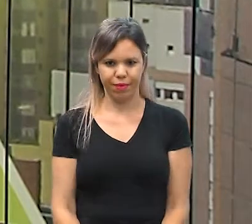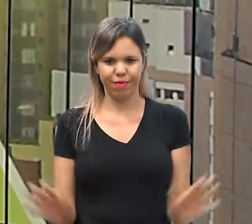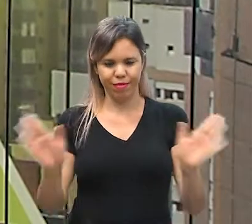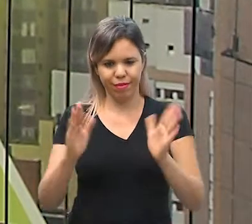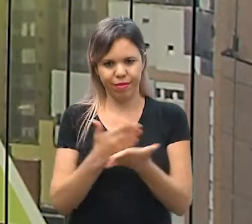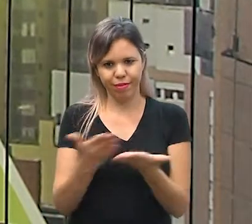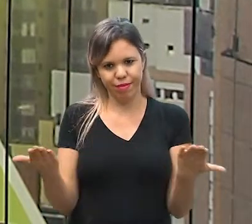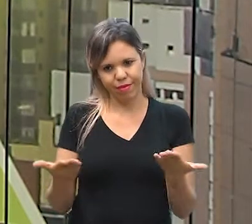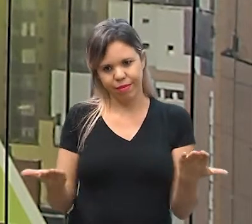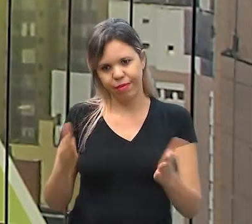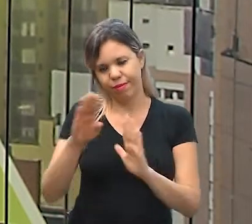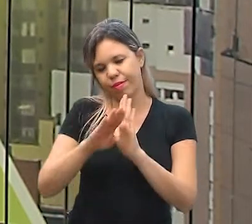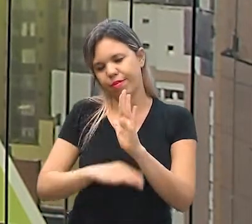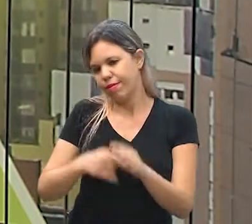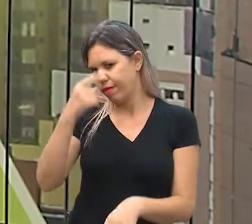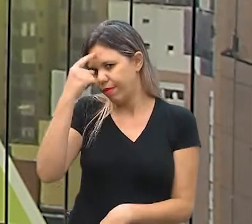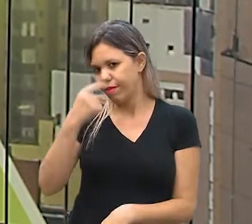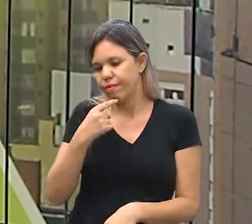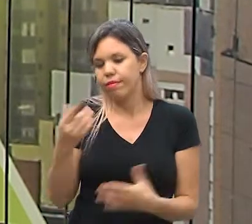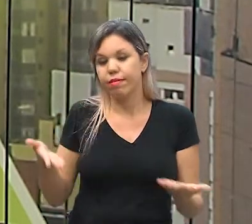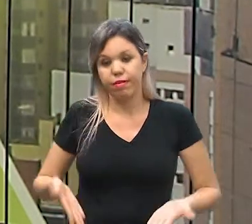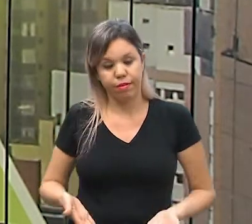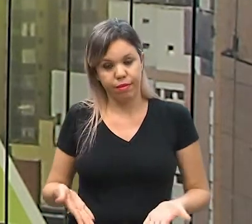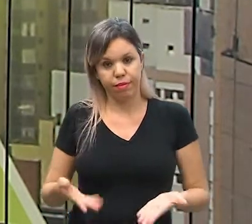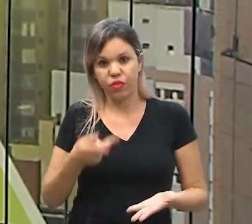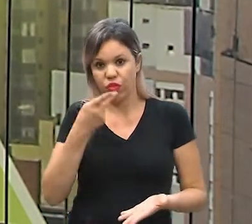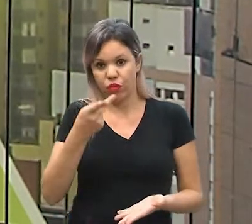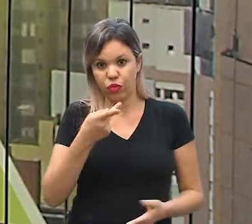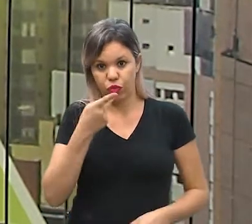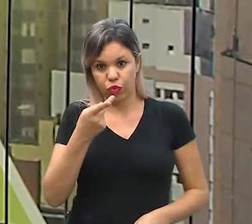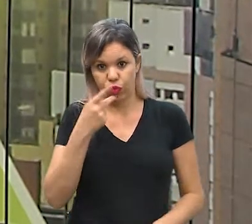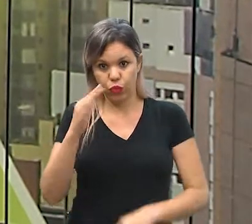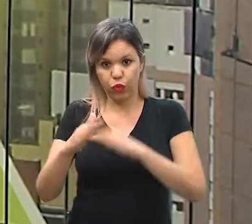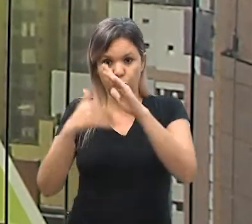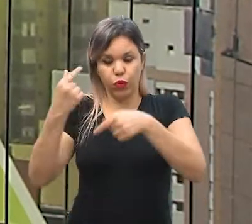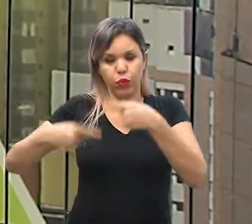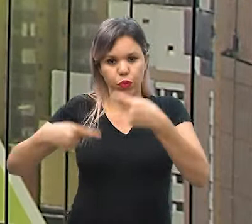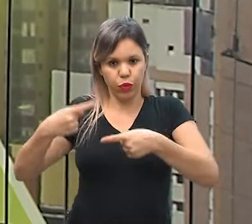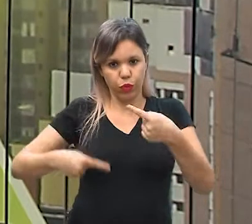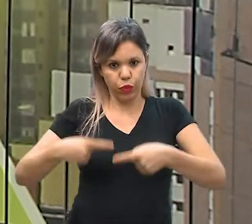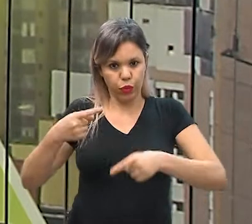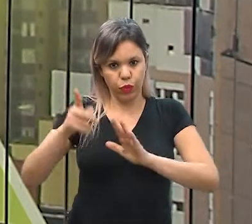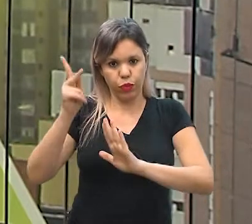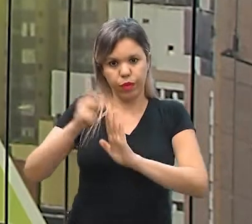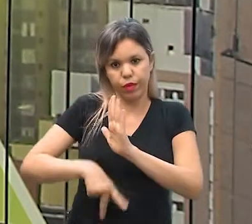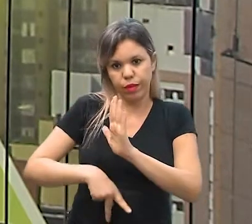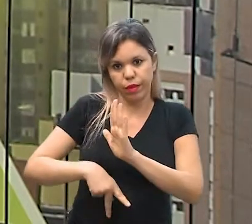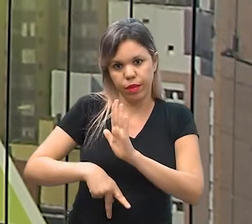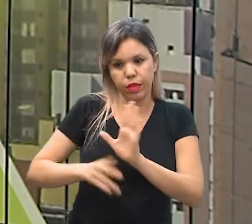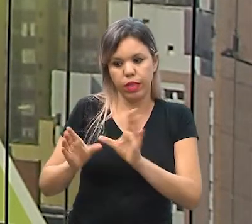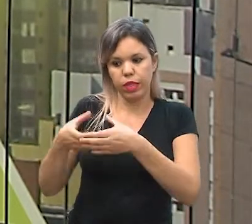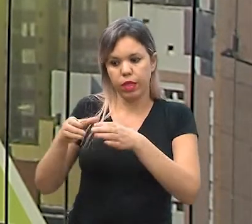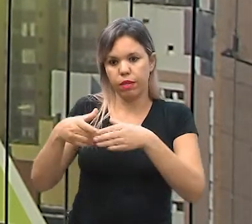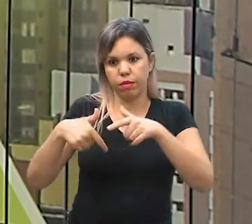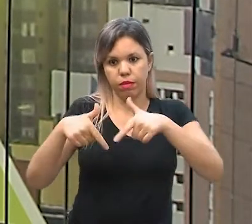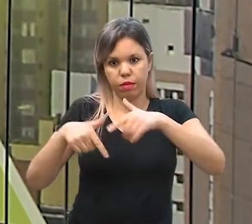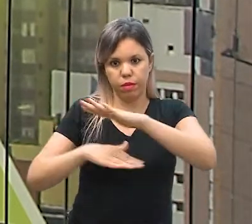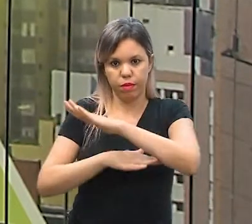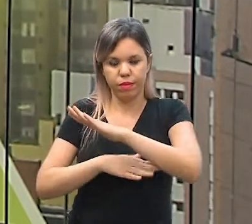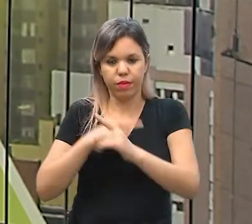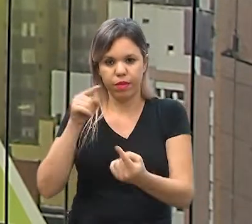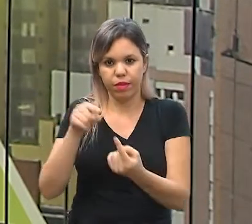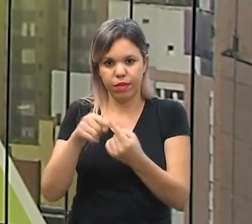Olá, começa agora o programa Perfil. Aqui nós vamos falar além da política, dos projetos, das comissões. O